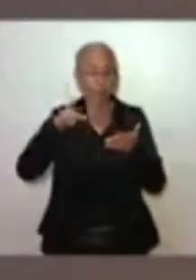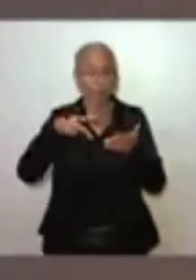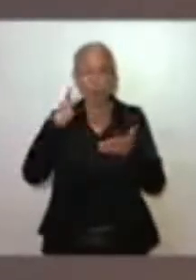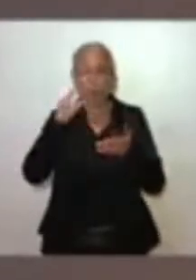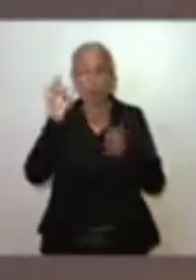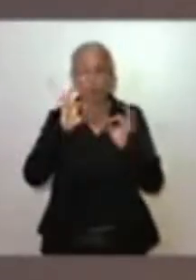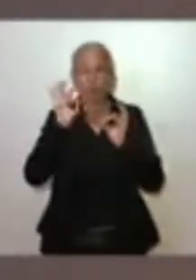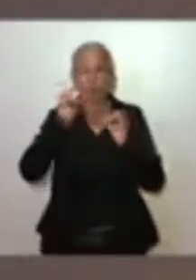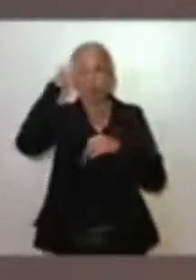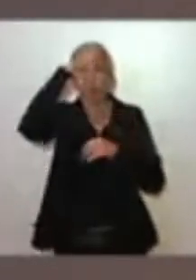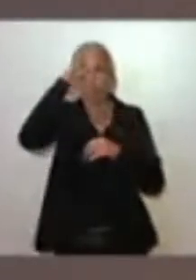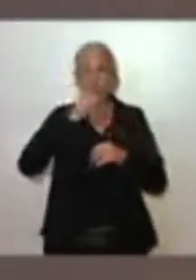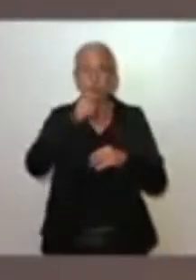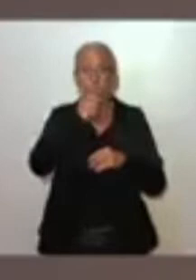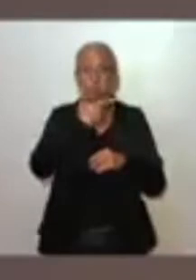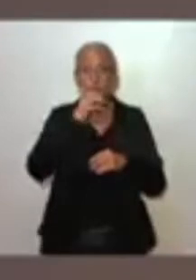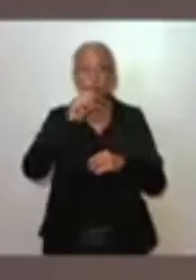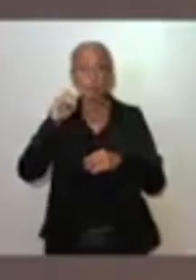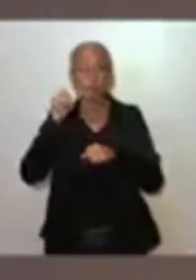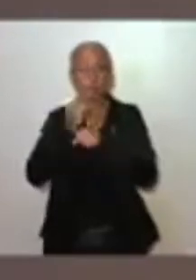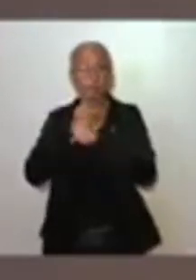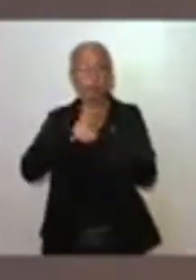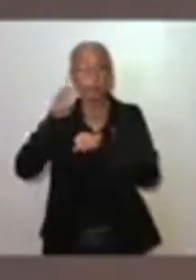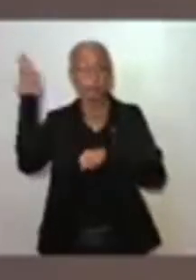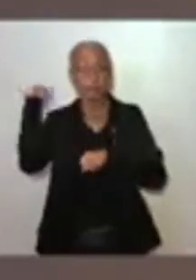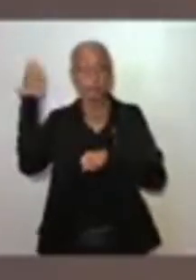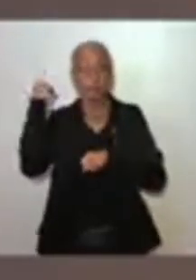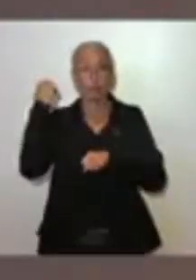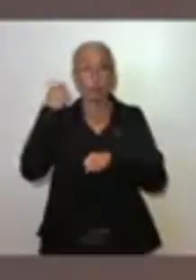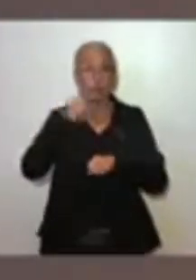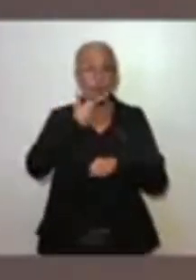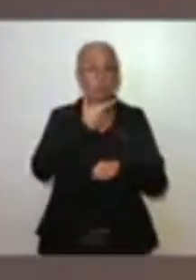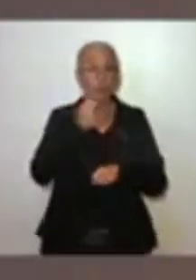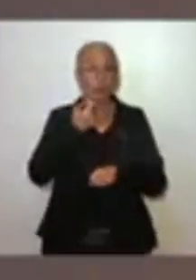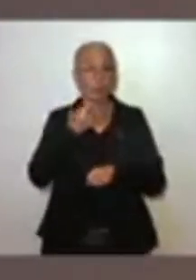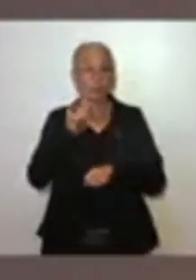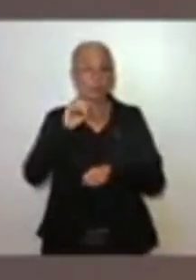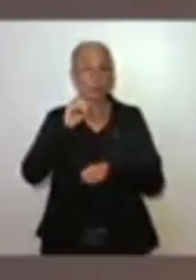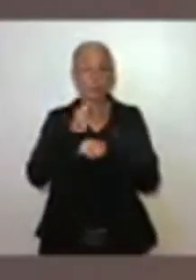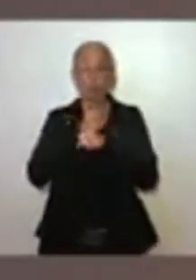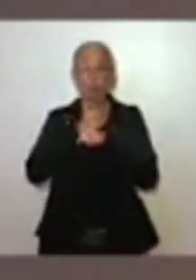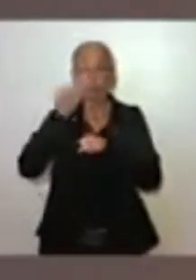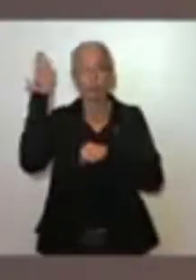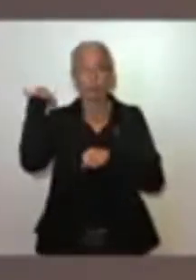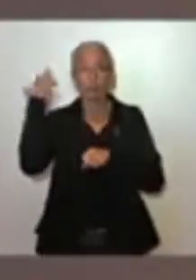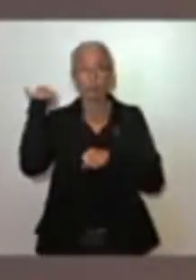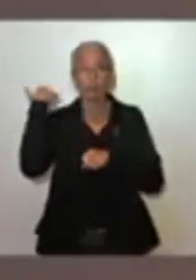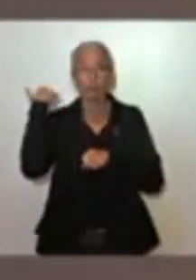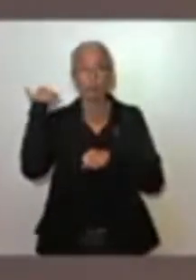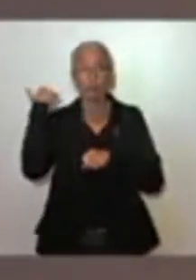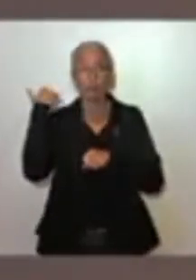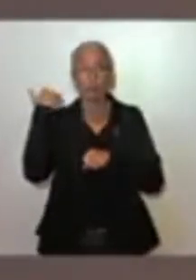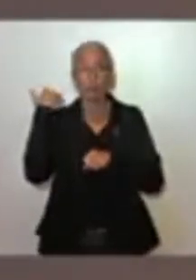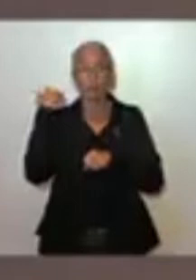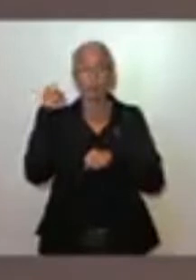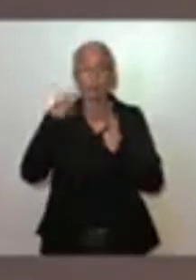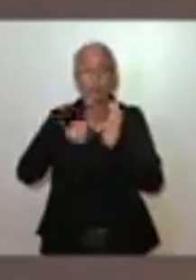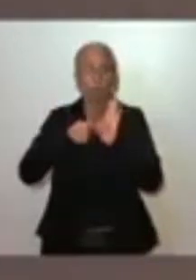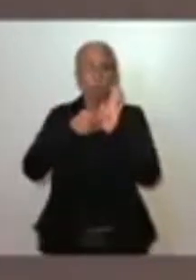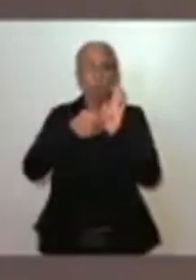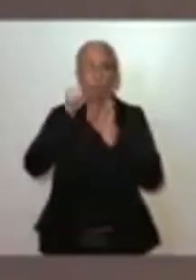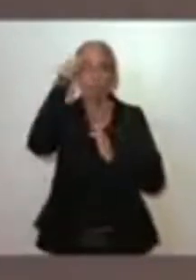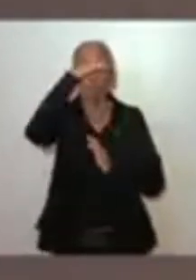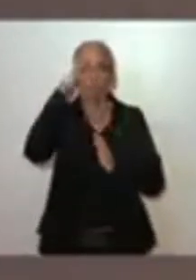falando do Brasil há 200 anos atrás dos 110 anos atrás essa era a infraestrutura do